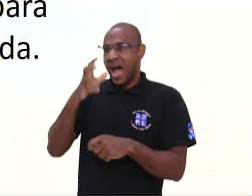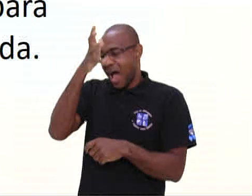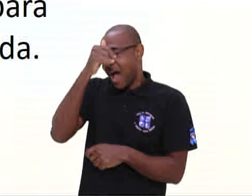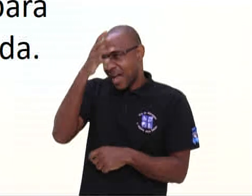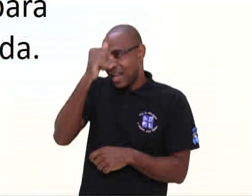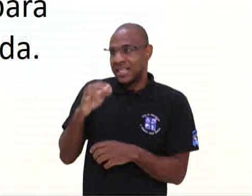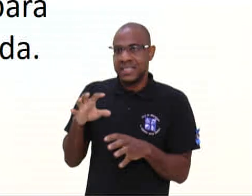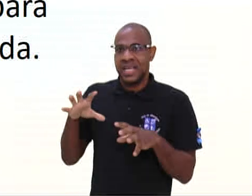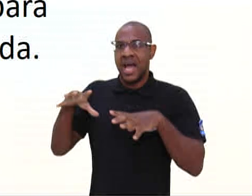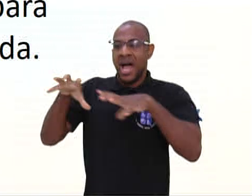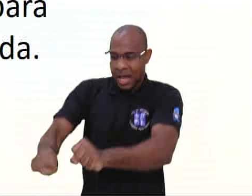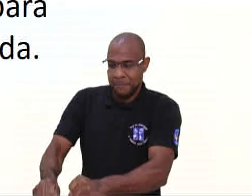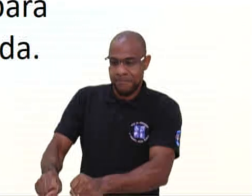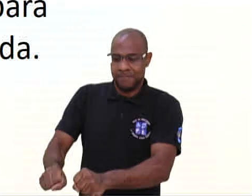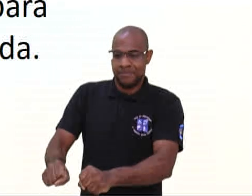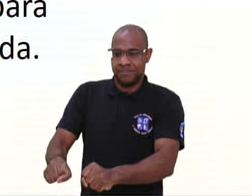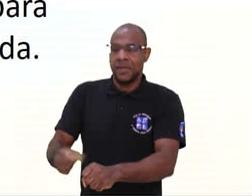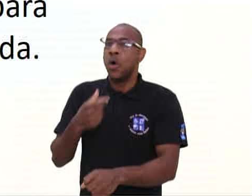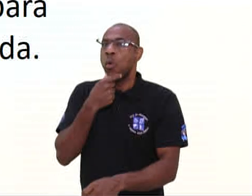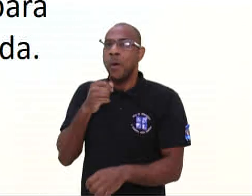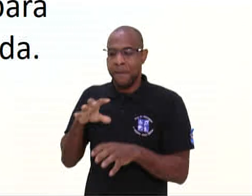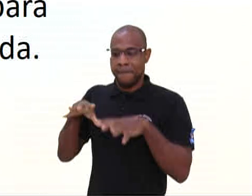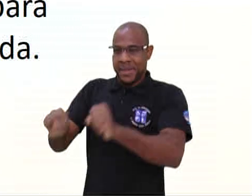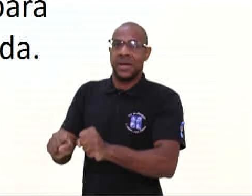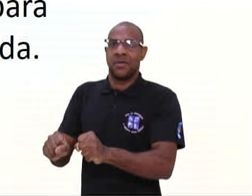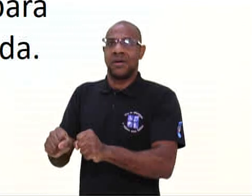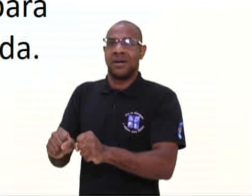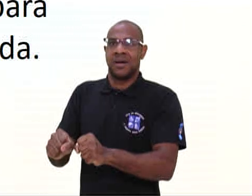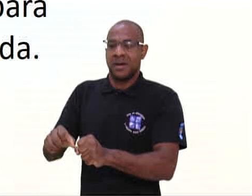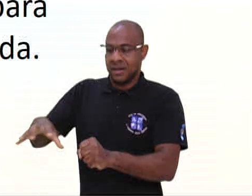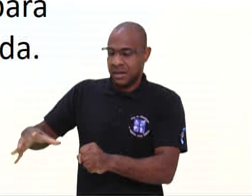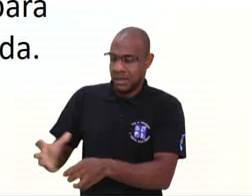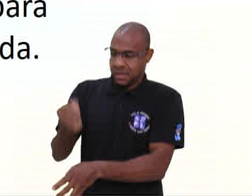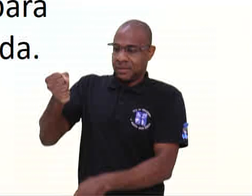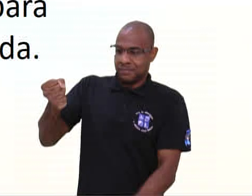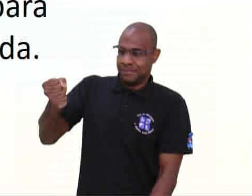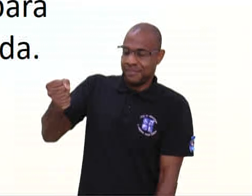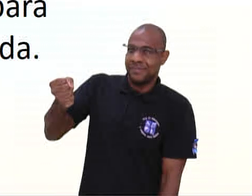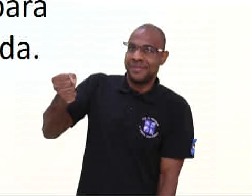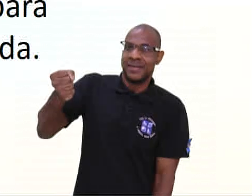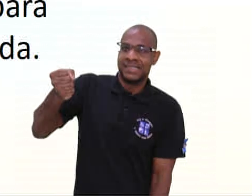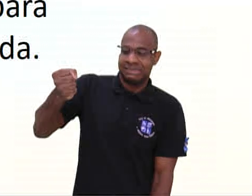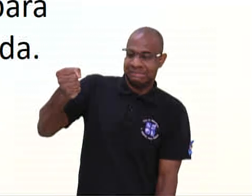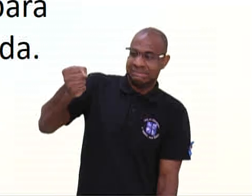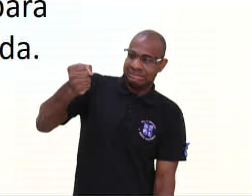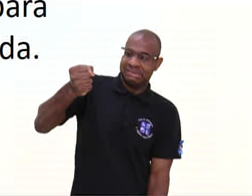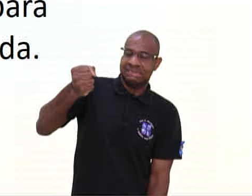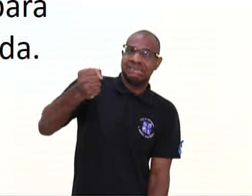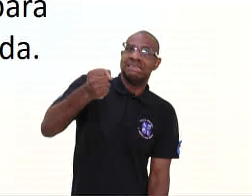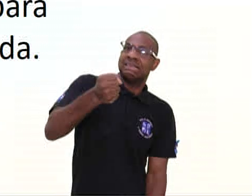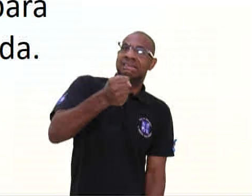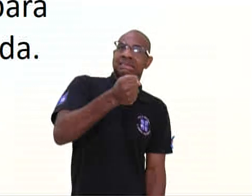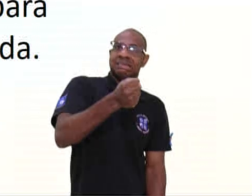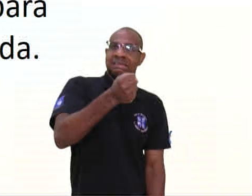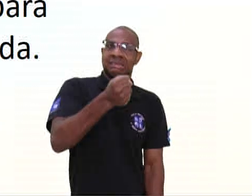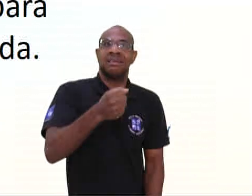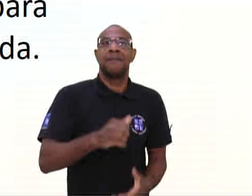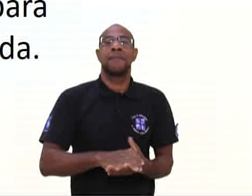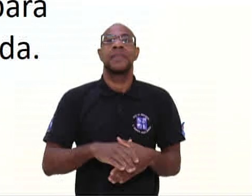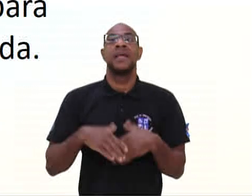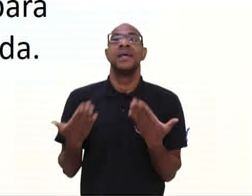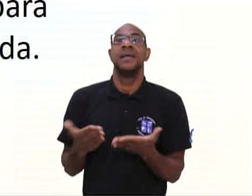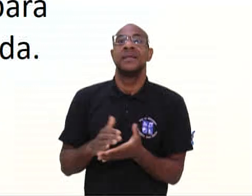Em seguida, carregada em triunfo por uma asa através das telhas e pousada no chão da cozinha com